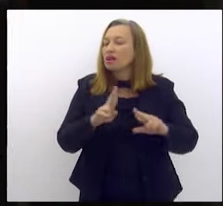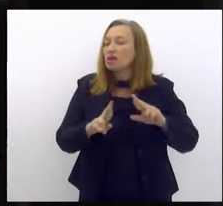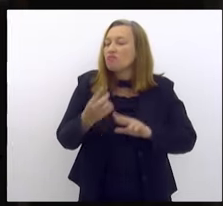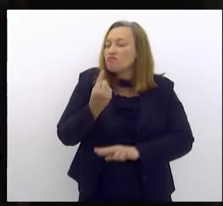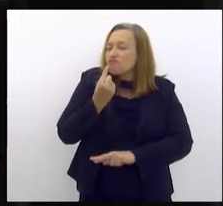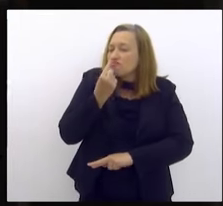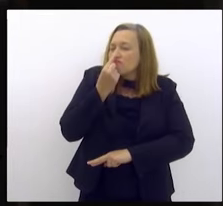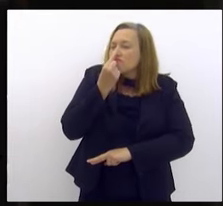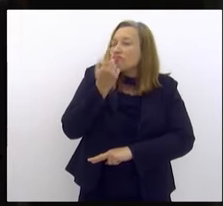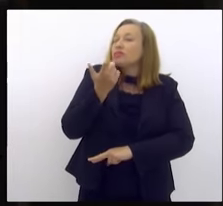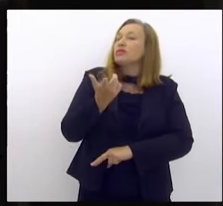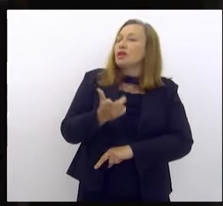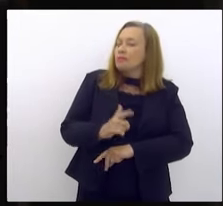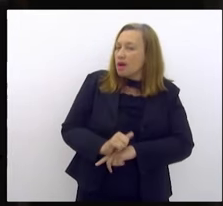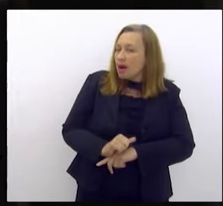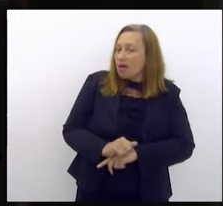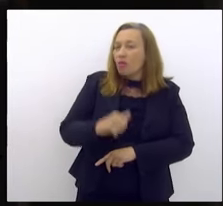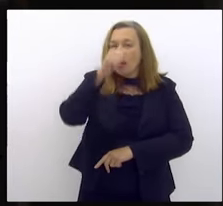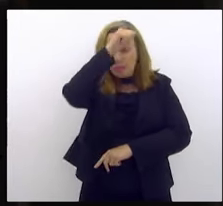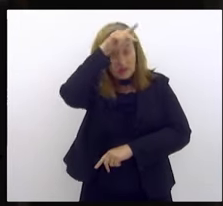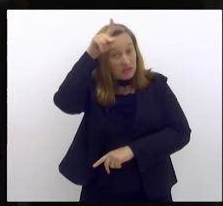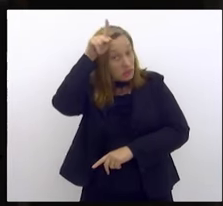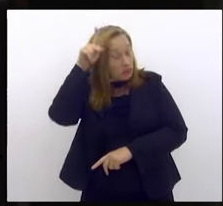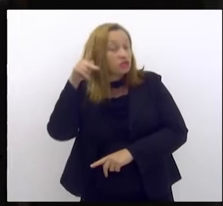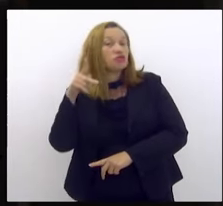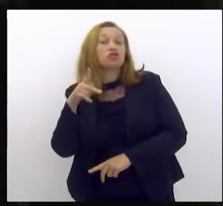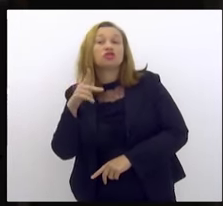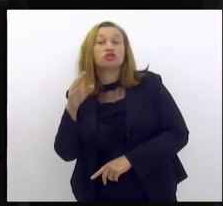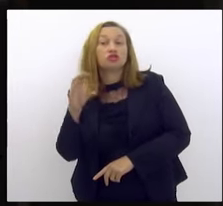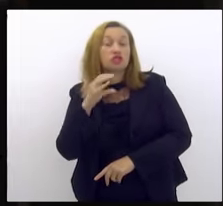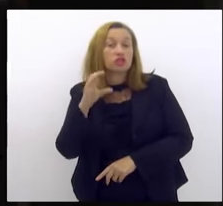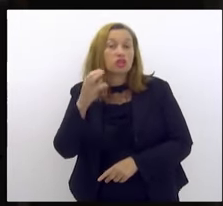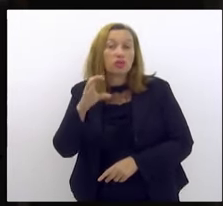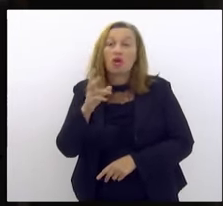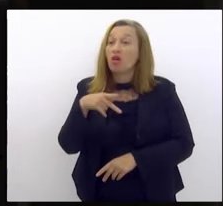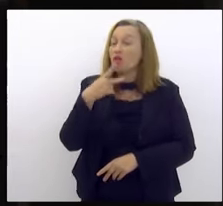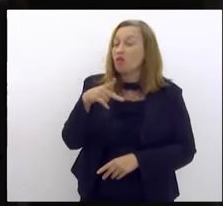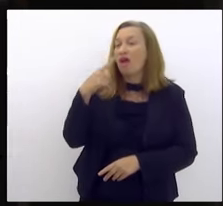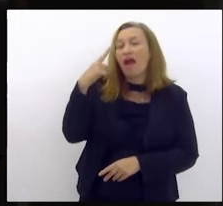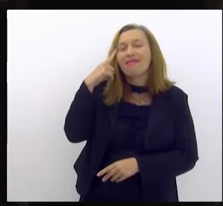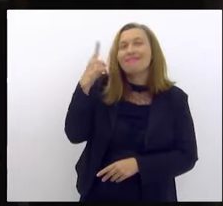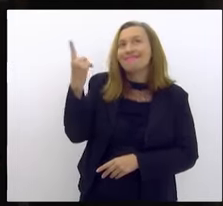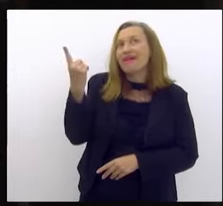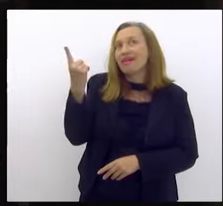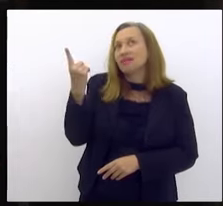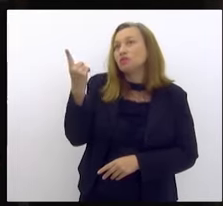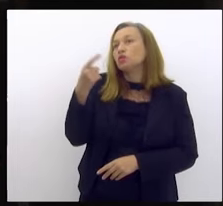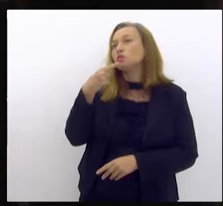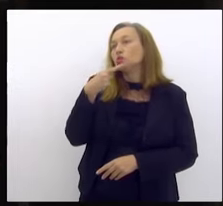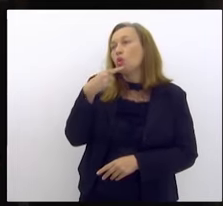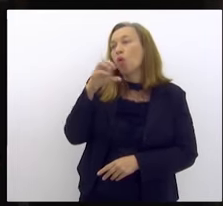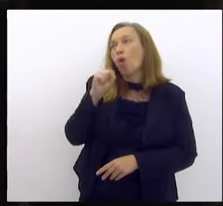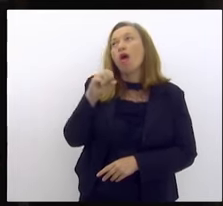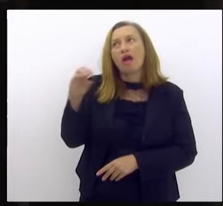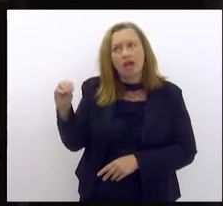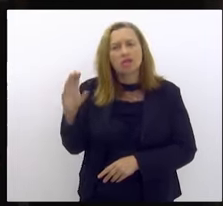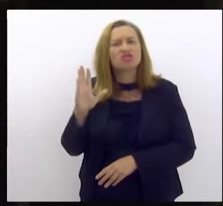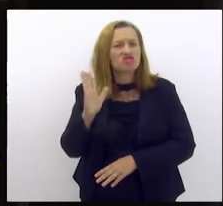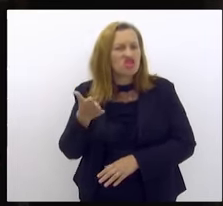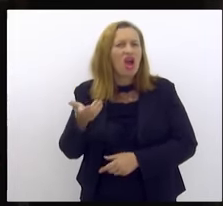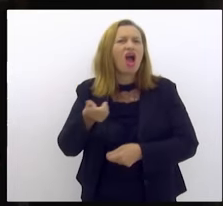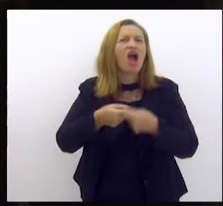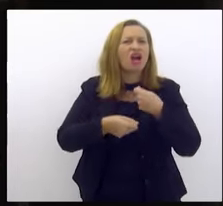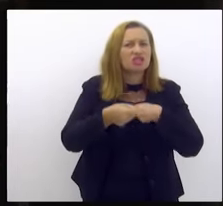obscura com a Prefeitura de Niterói. Eu digo, a Ideias, OS que já